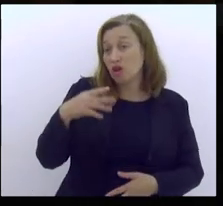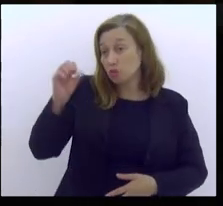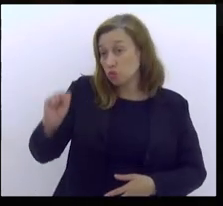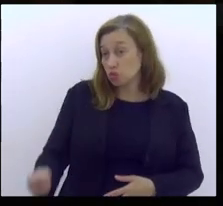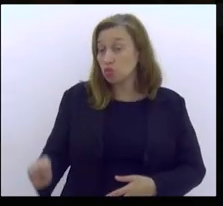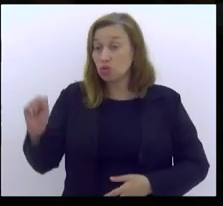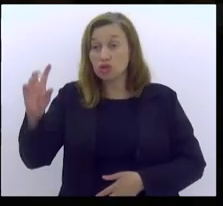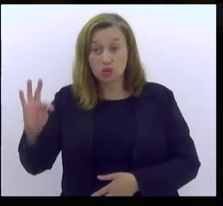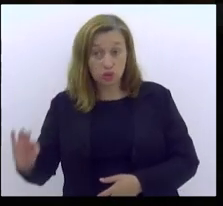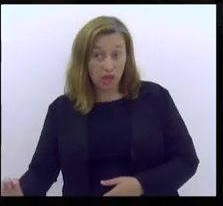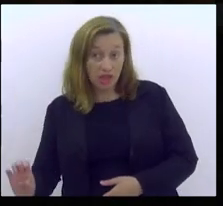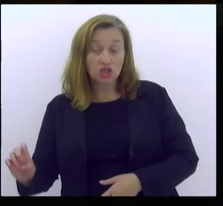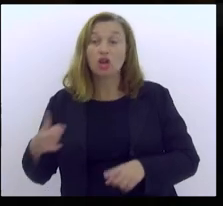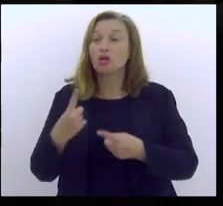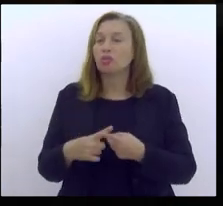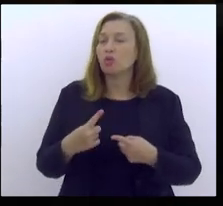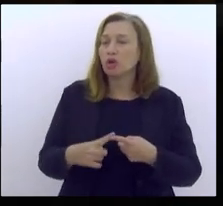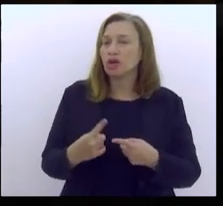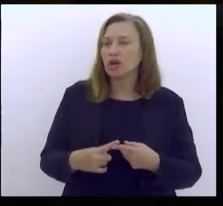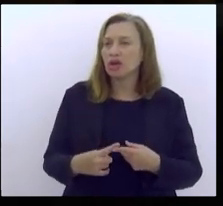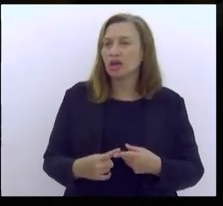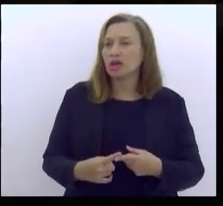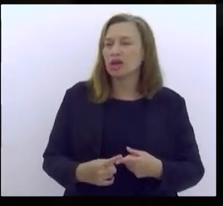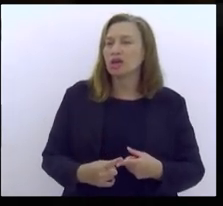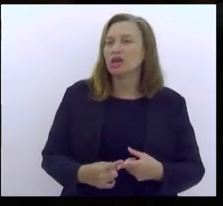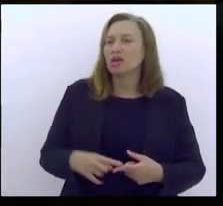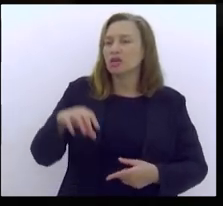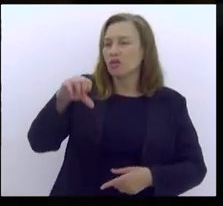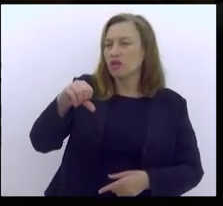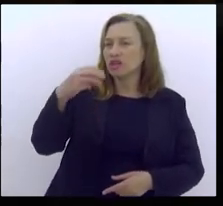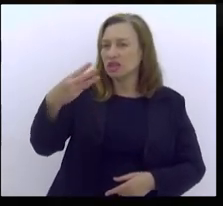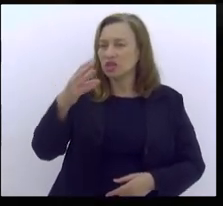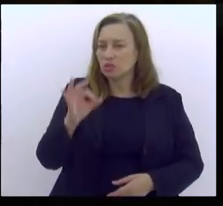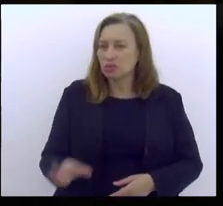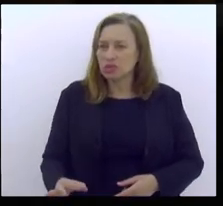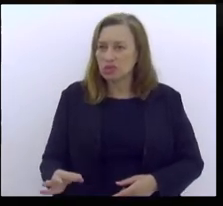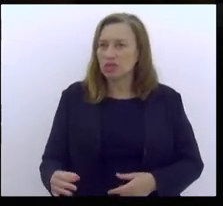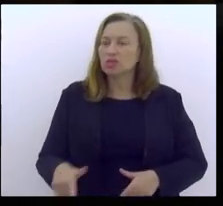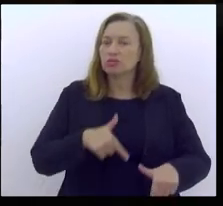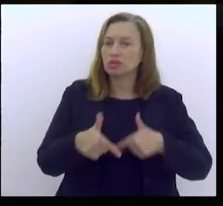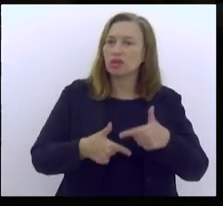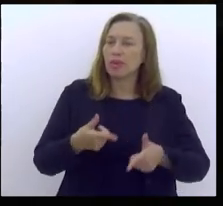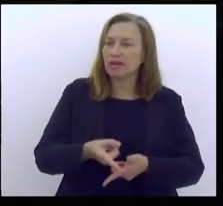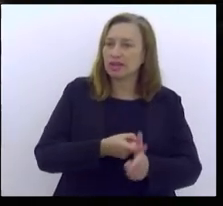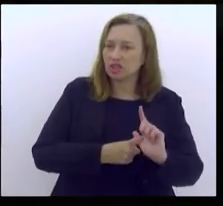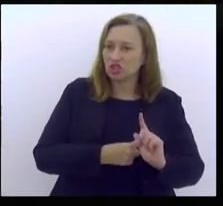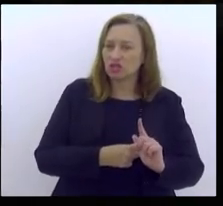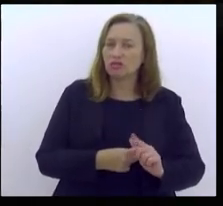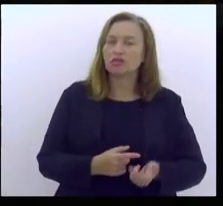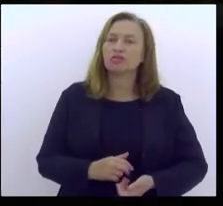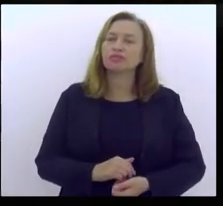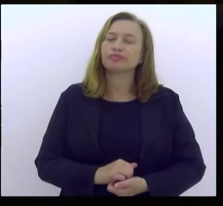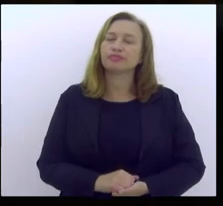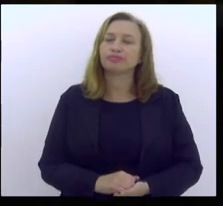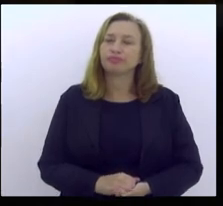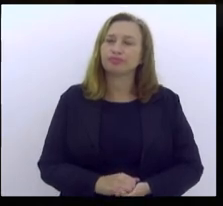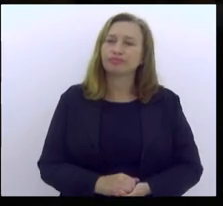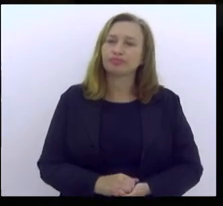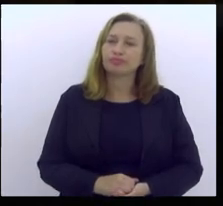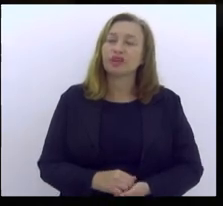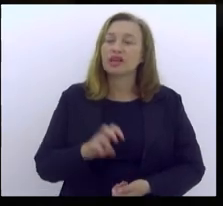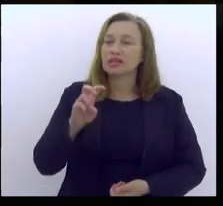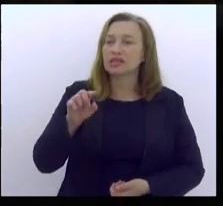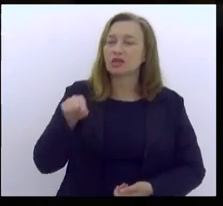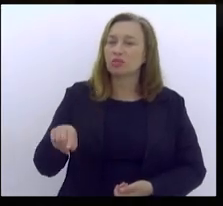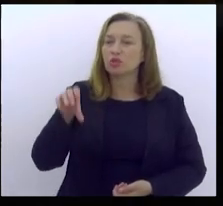porque é o Sul-Sudeste que é detentor de 93% do serviço da dívida. Mas